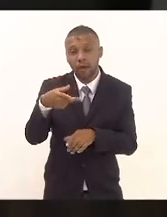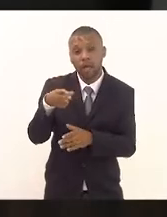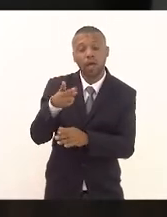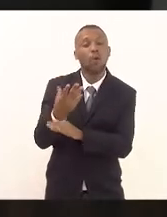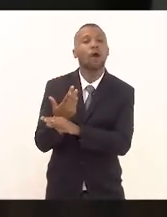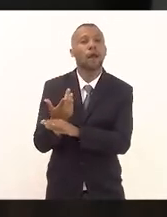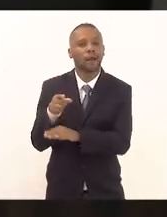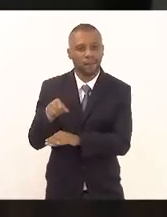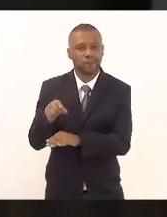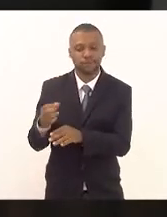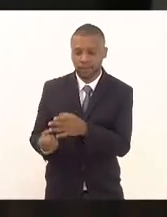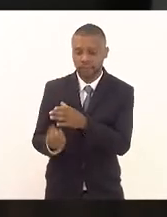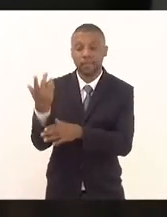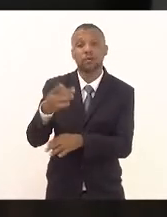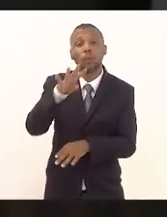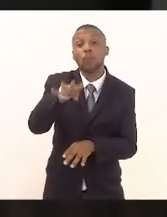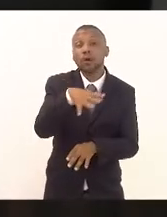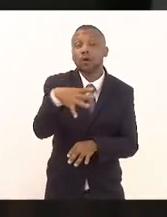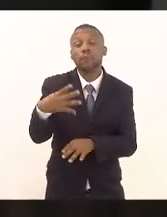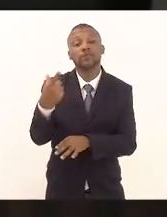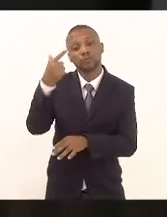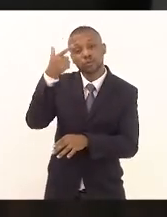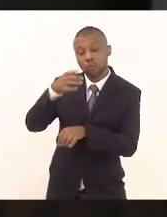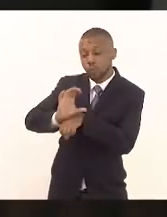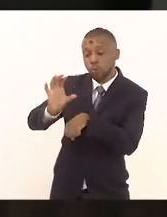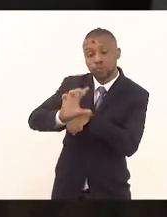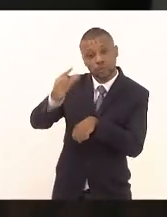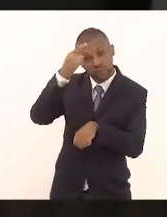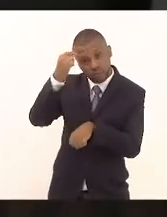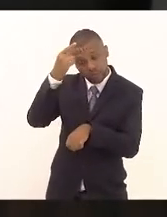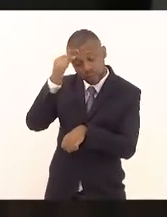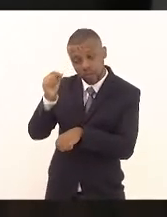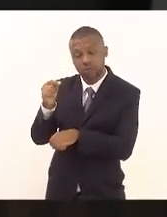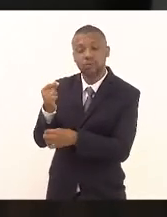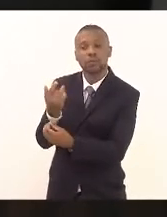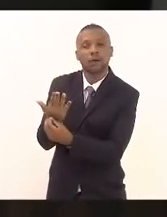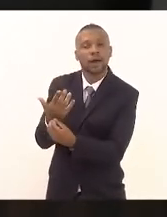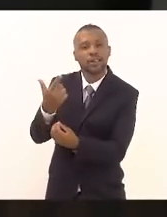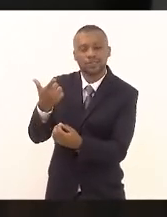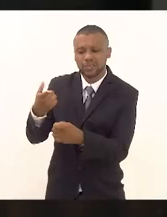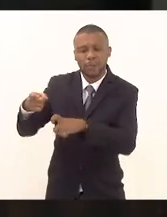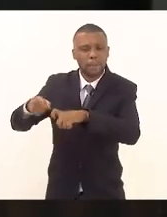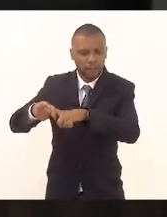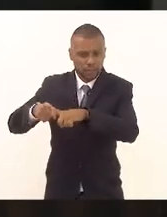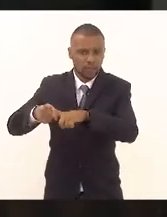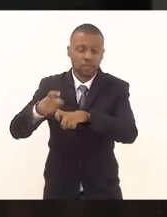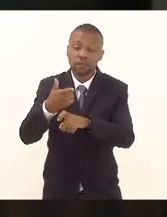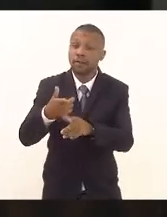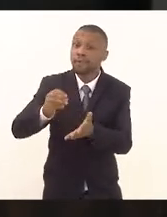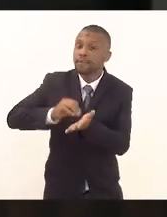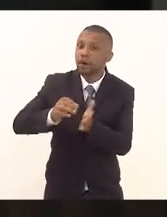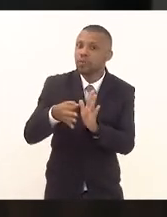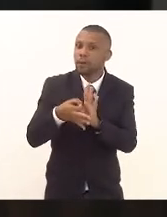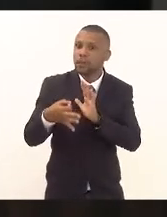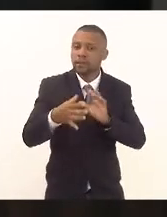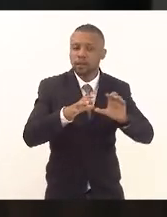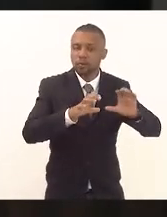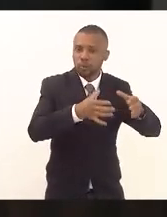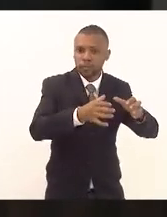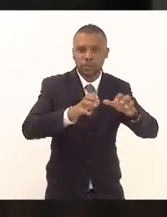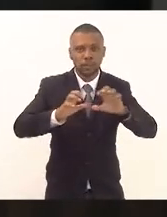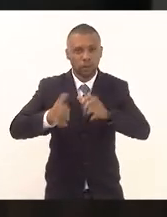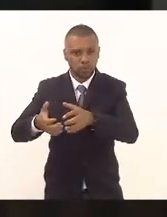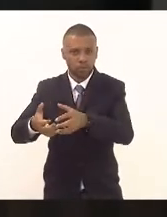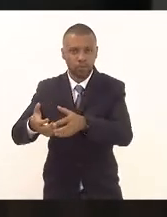UERJ. Pendendo de pareceres das comissões, Constituição, Justiça, Educação, Ciência e Tecnologia, Trabalho e Orçamento. Para emitir